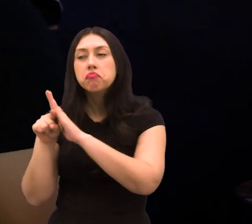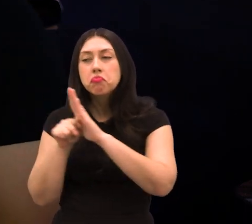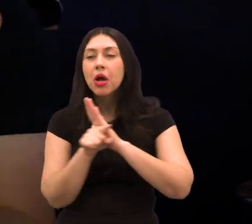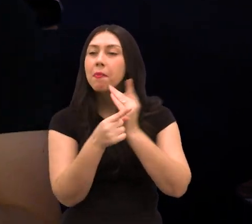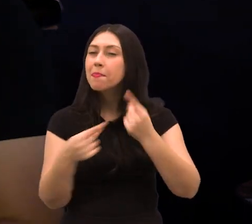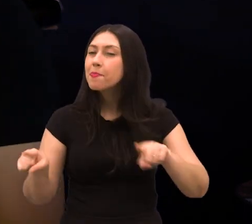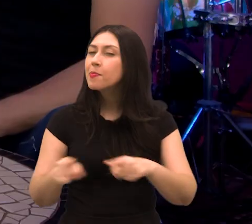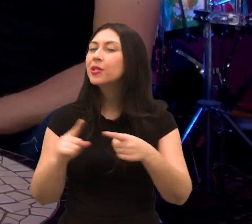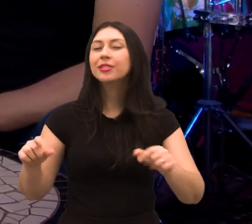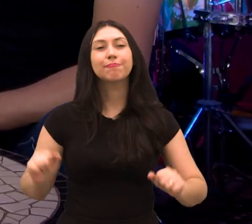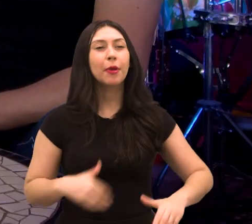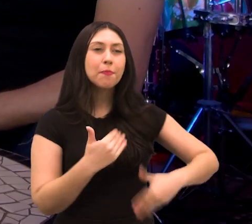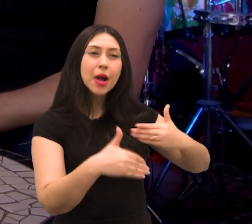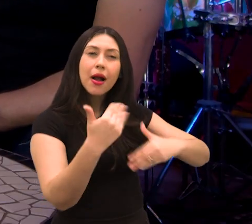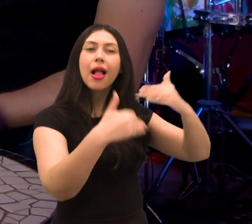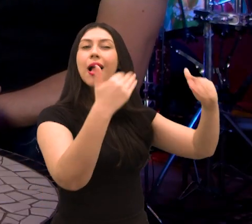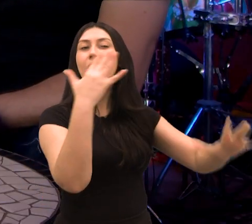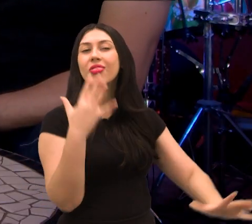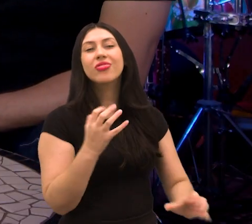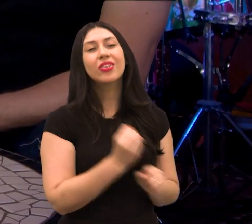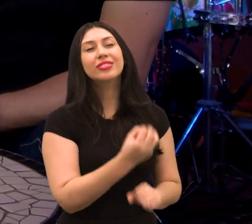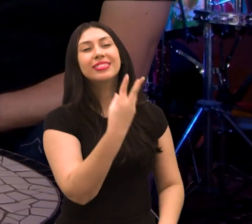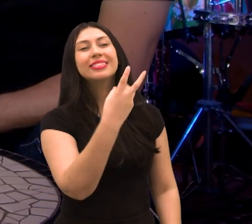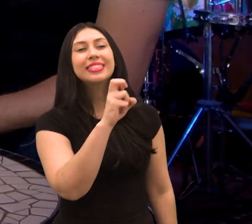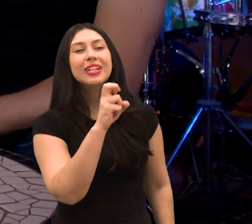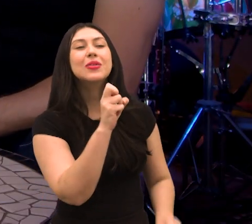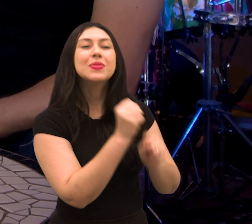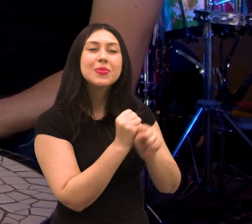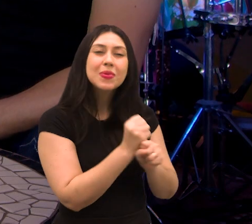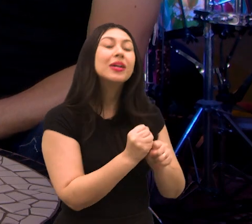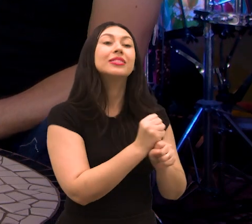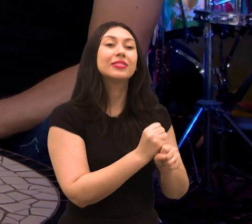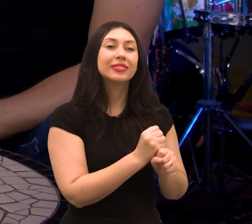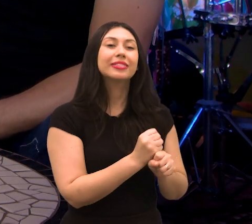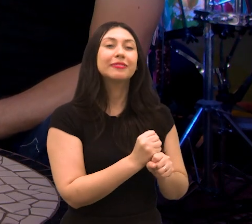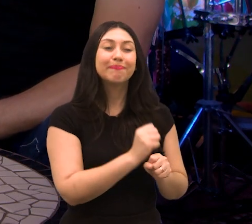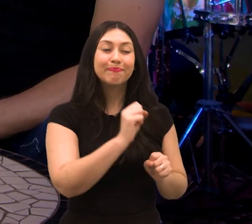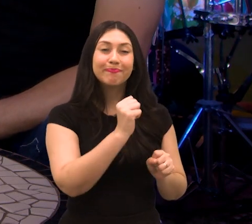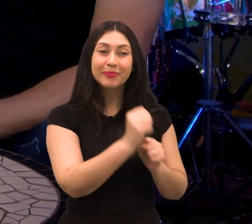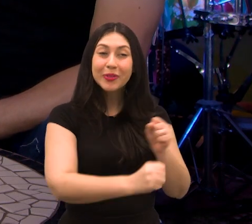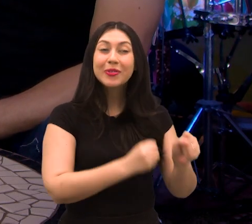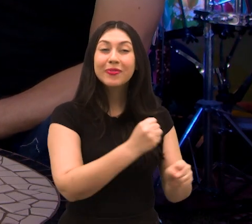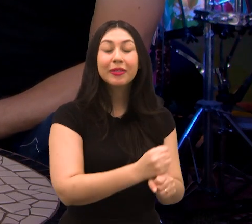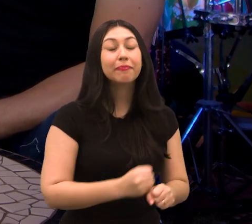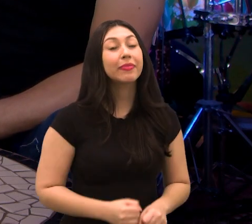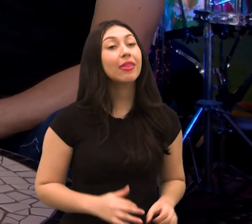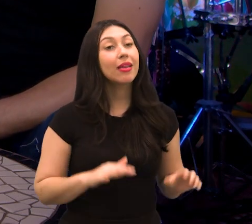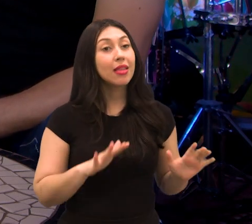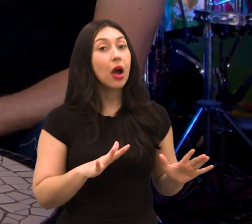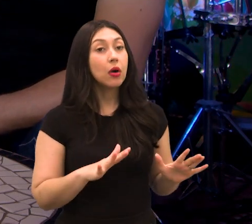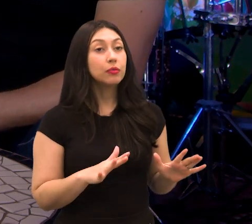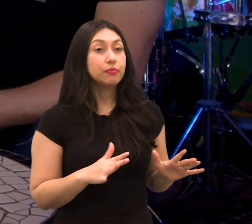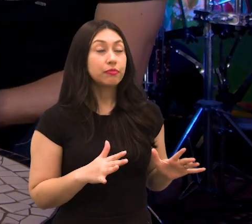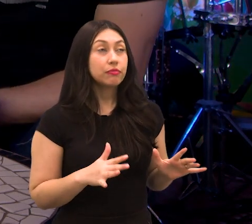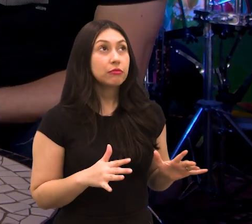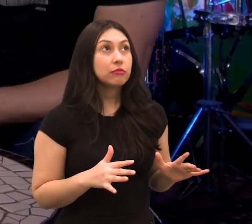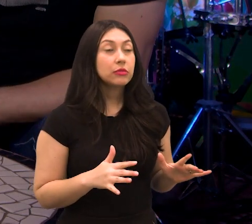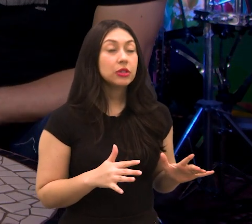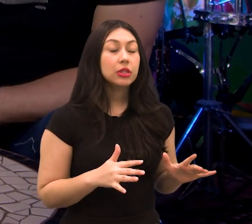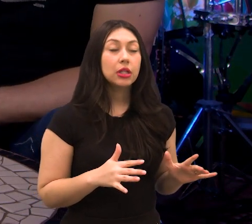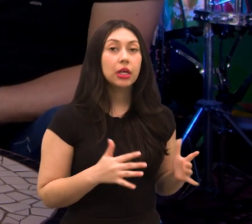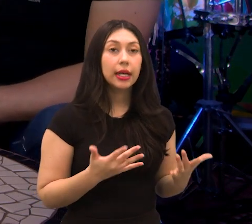tal, e foi. E foi. 35 anos, em janeiro de 2025, ele completa de carreira. Como eu disse no início do programa, Peleco,